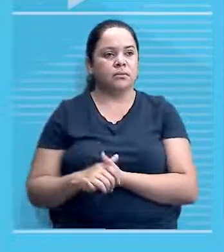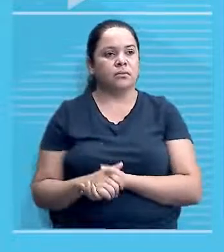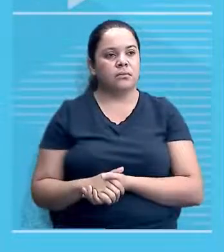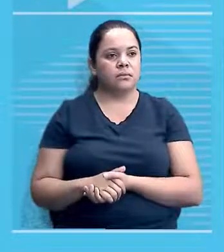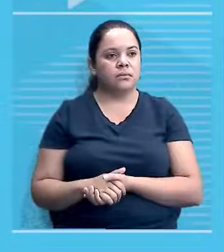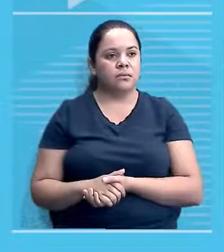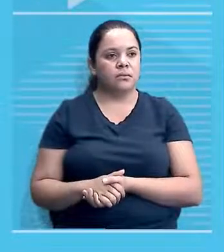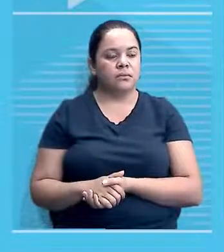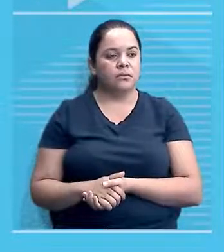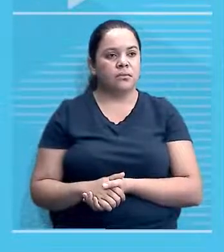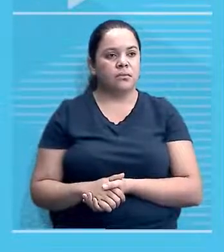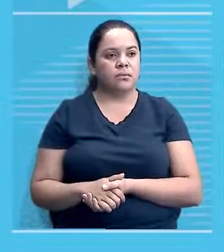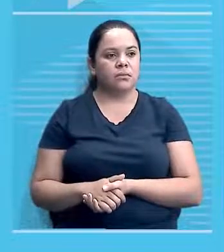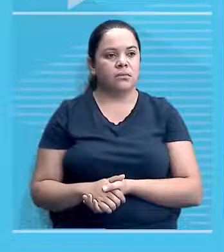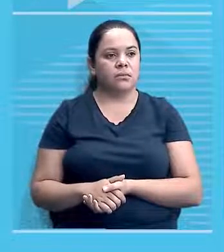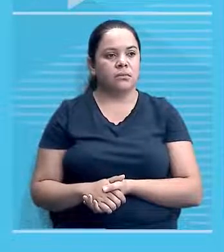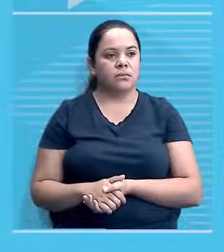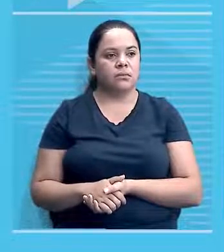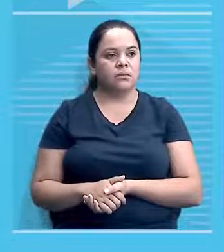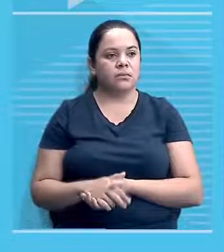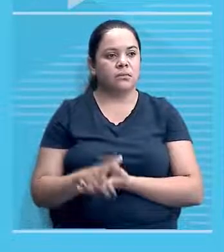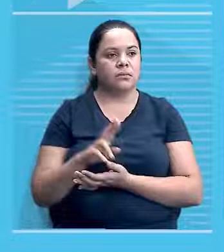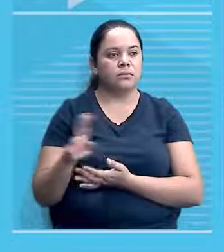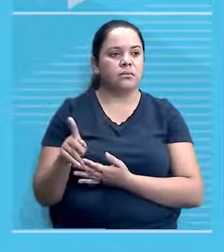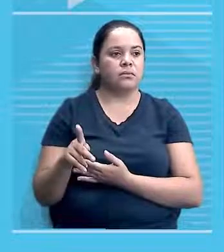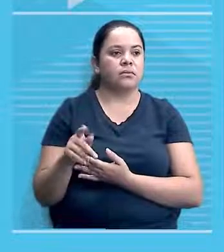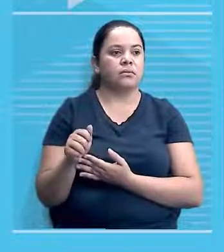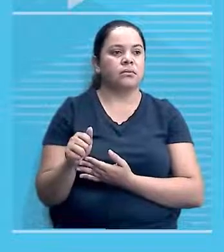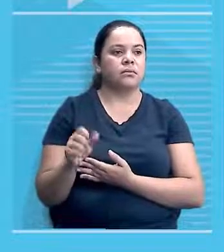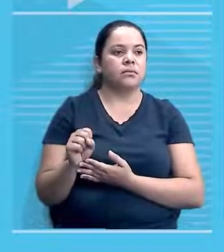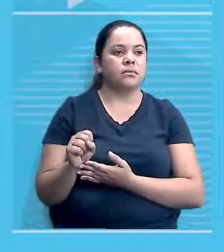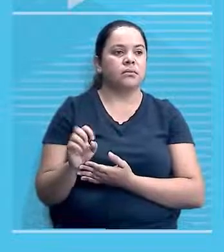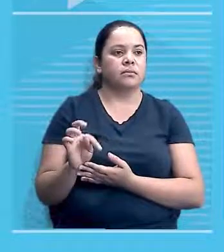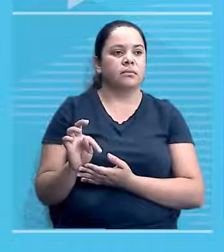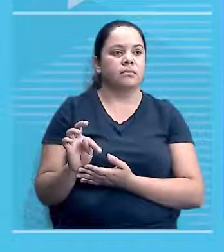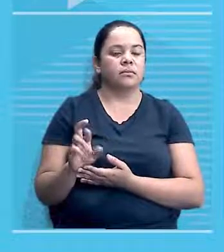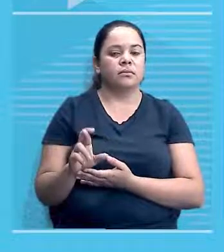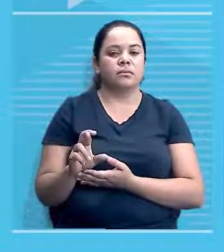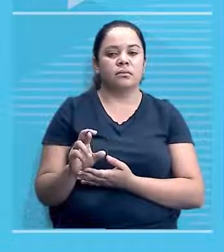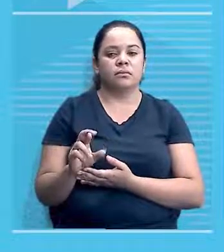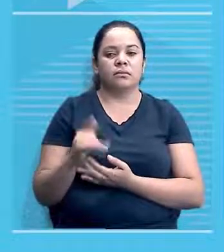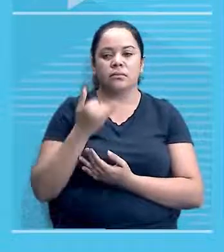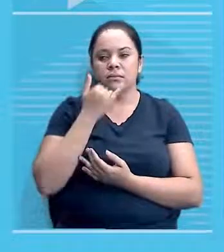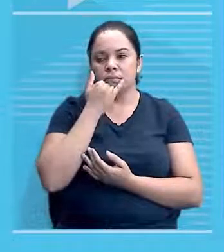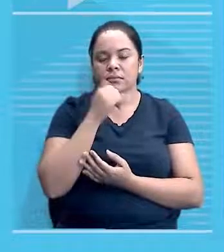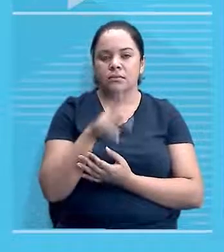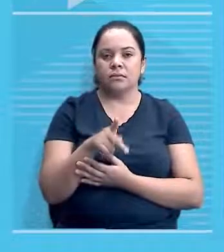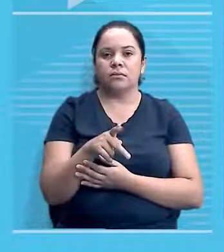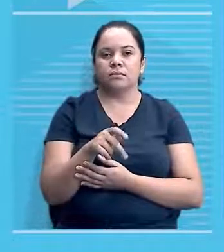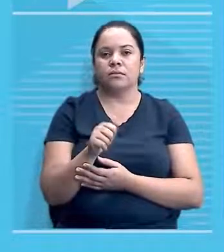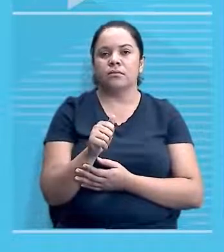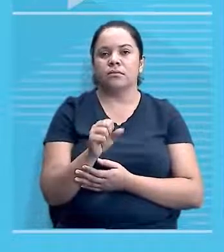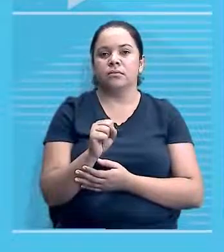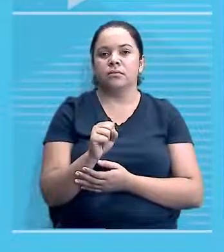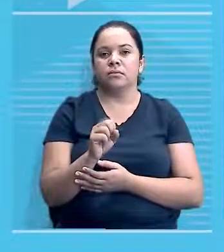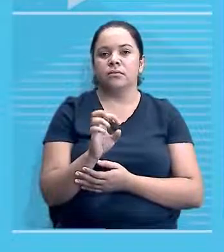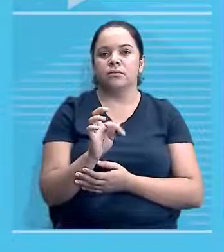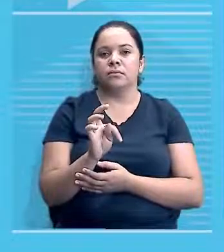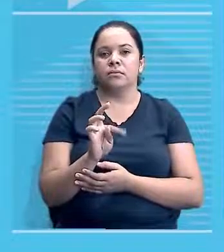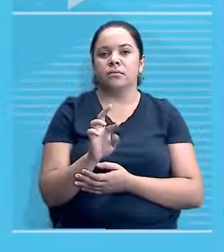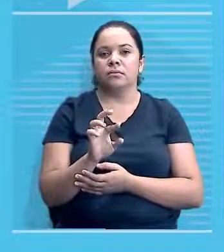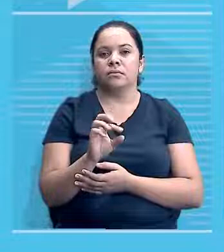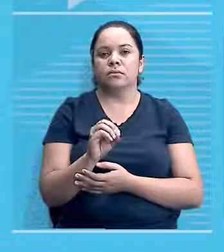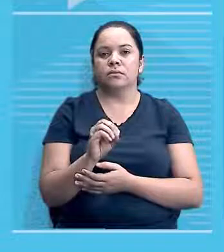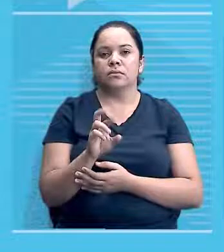usar o nome de pastor que aí é a Arcádia ainda se usa muito isso